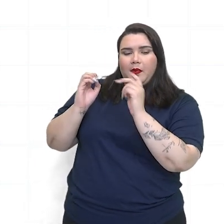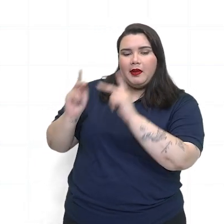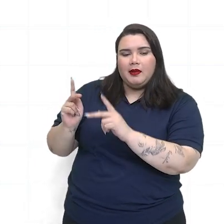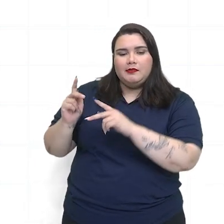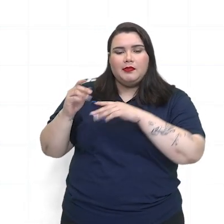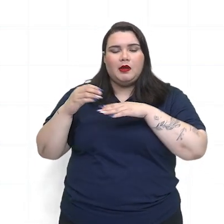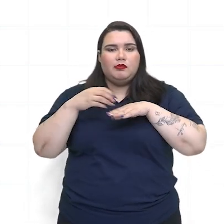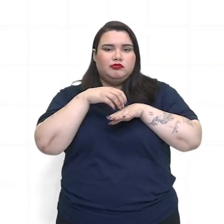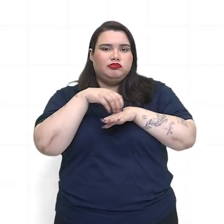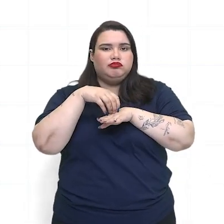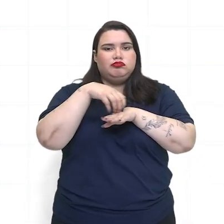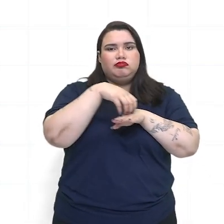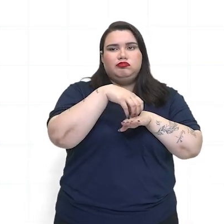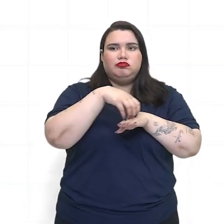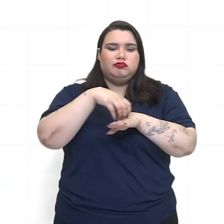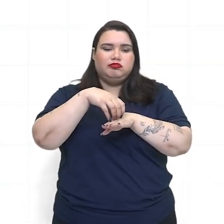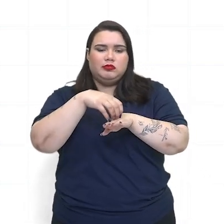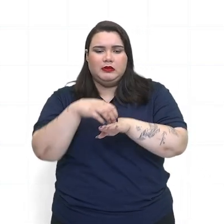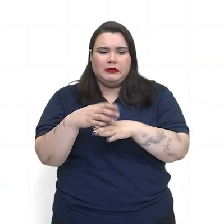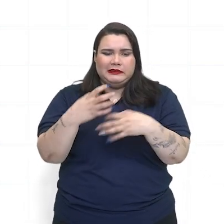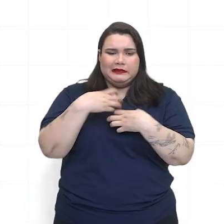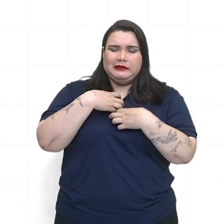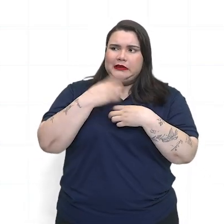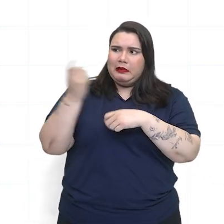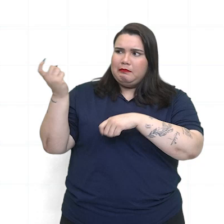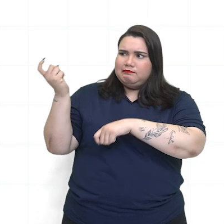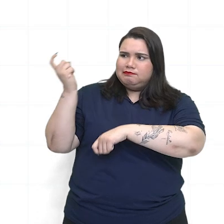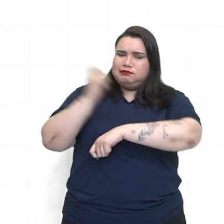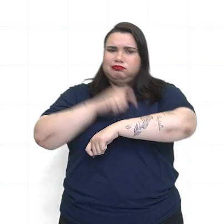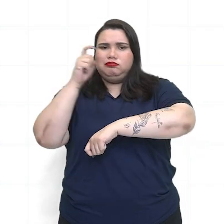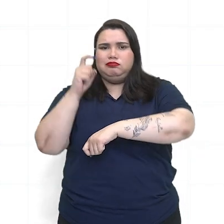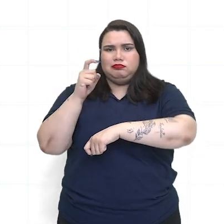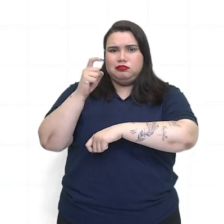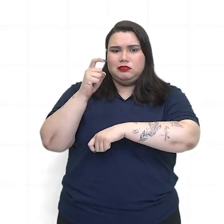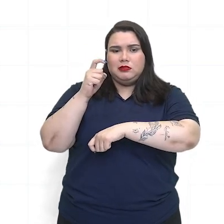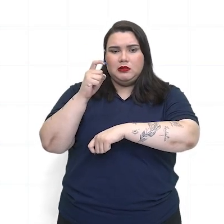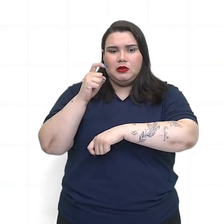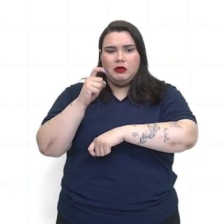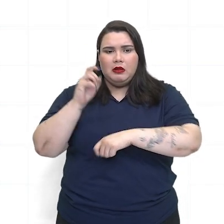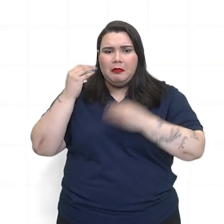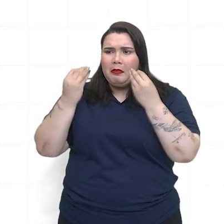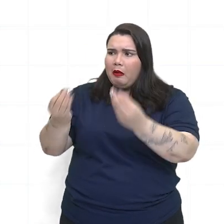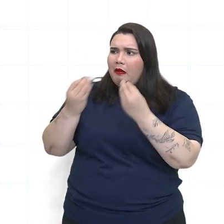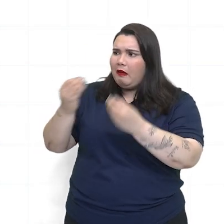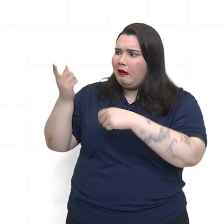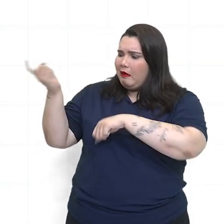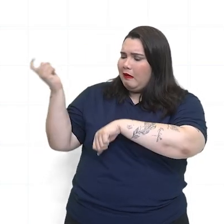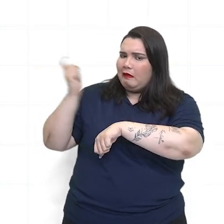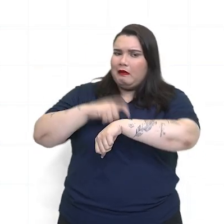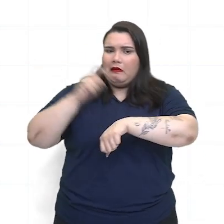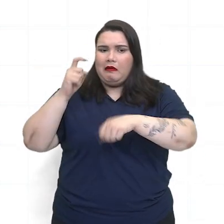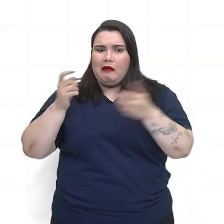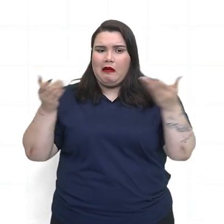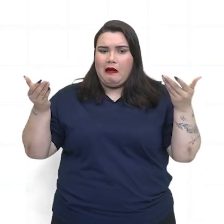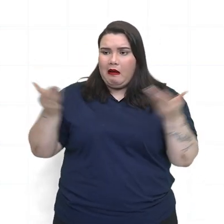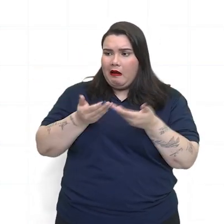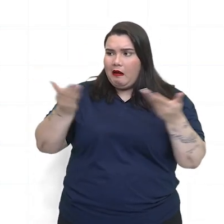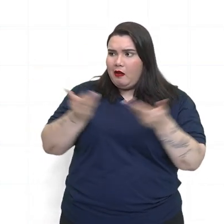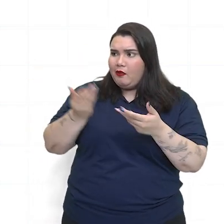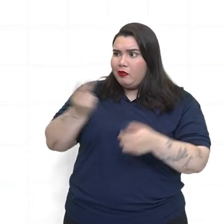concordou. Durante a travessia do rio, porém, o sapo sentiu a picada mortal do escorpião. Por que você fez isso,